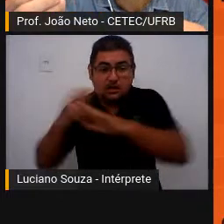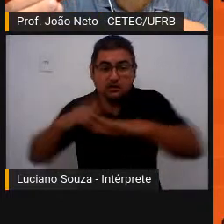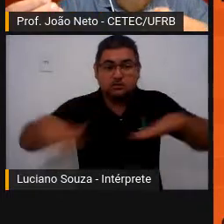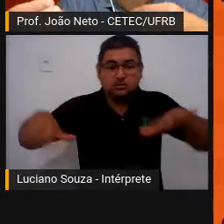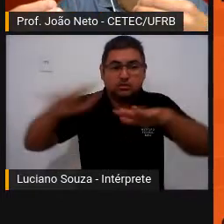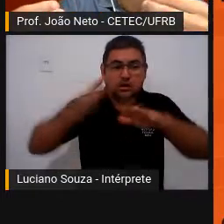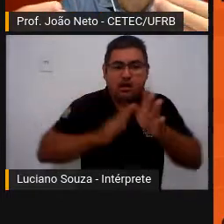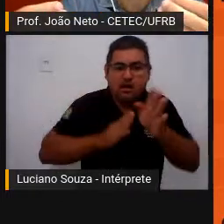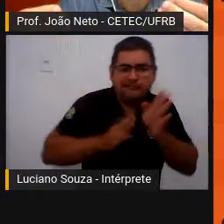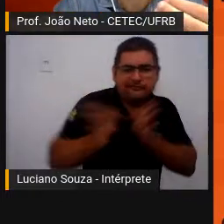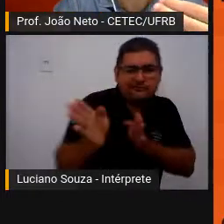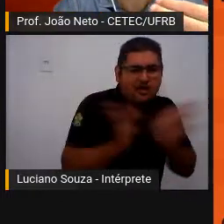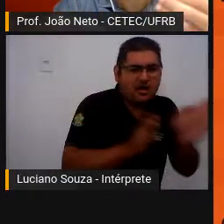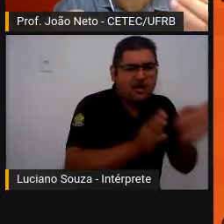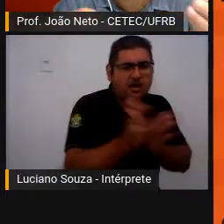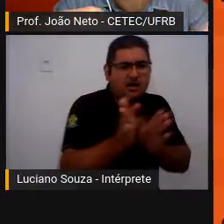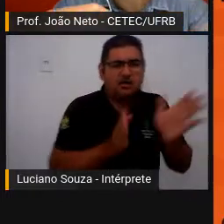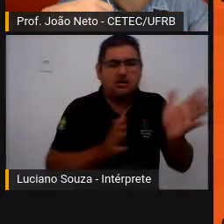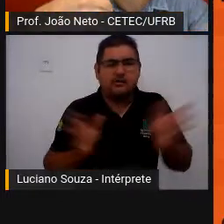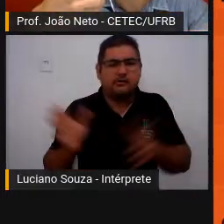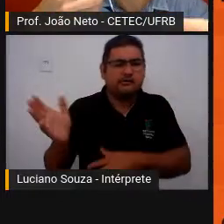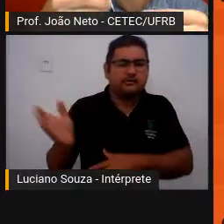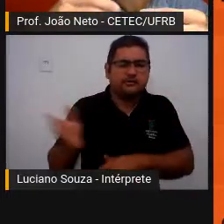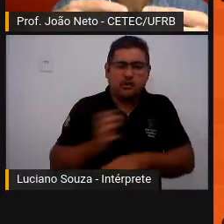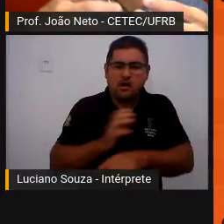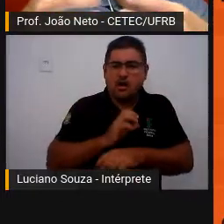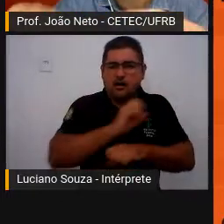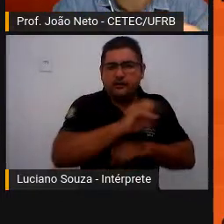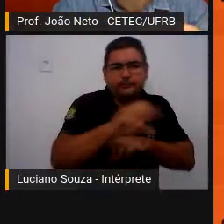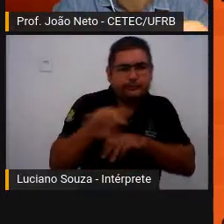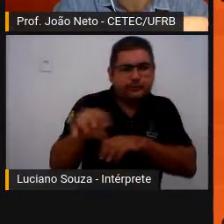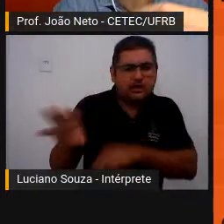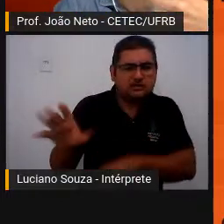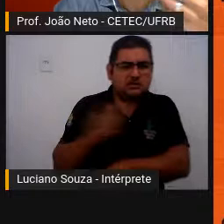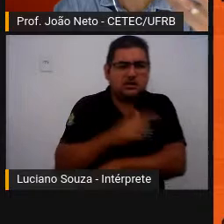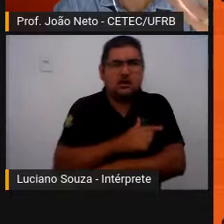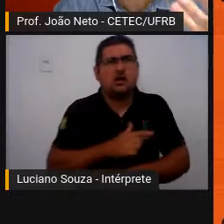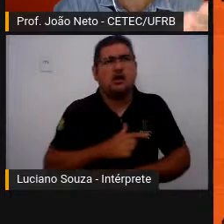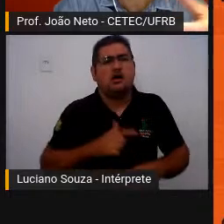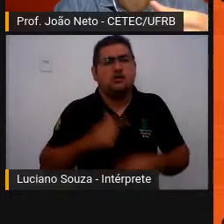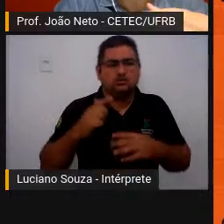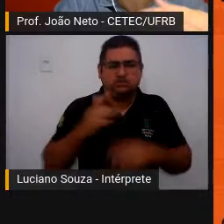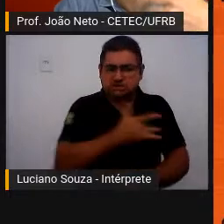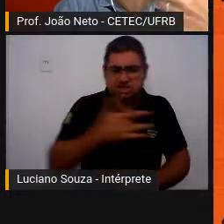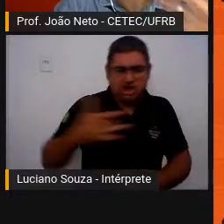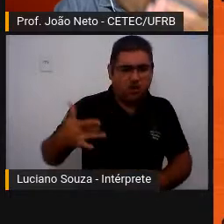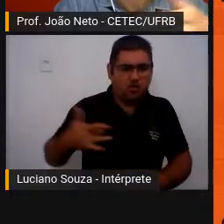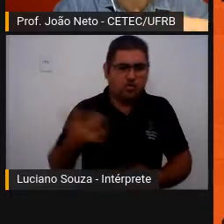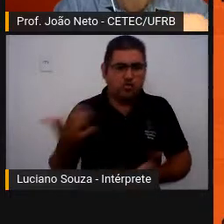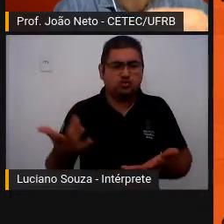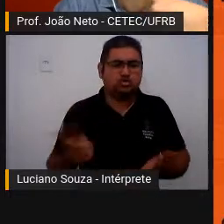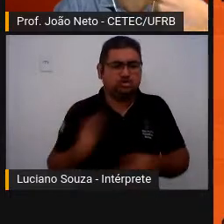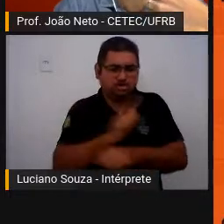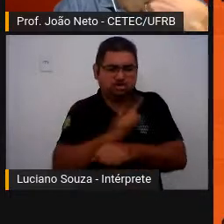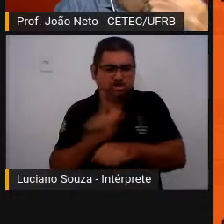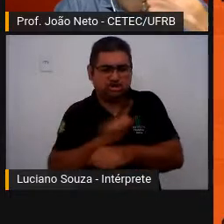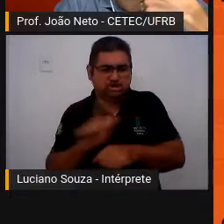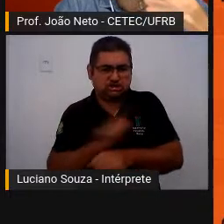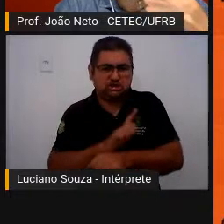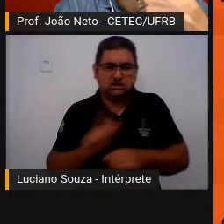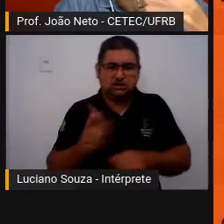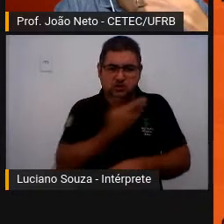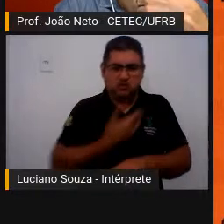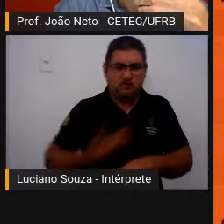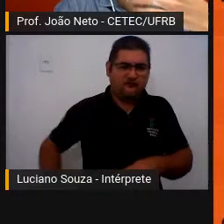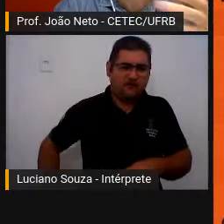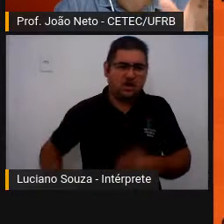aí a educação a saúde a Prof Gestão Pública a lazer ao comércio